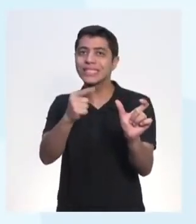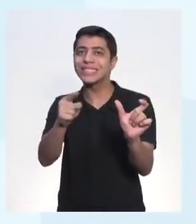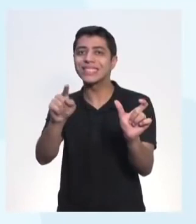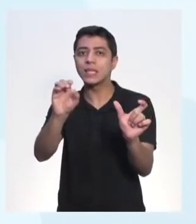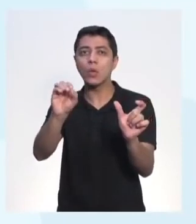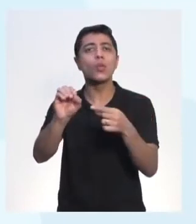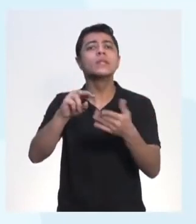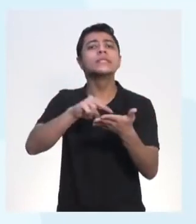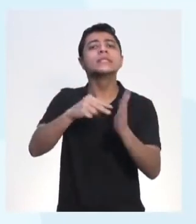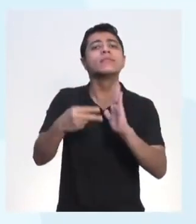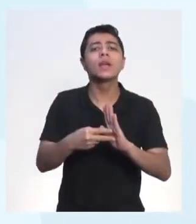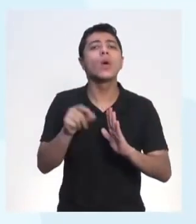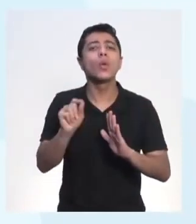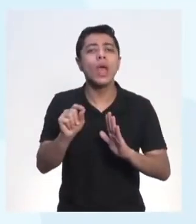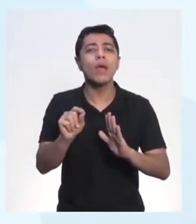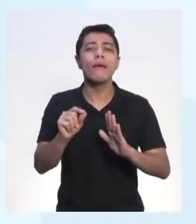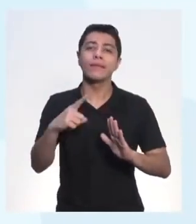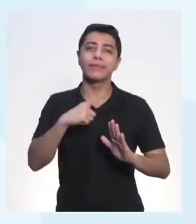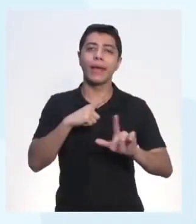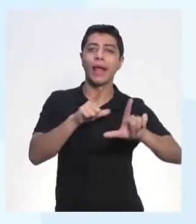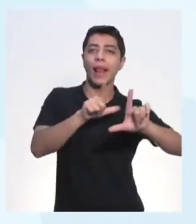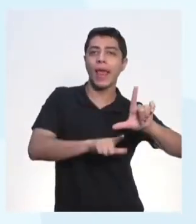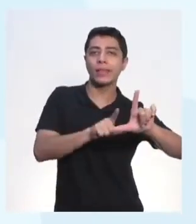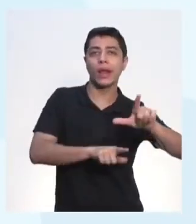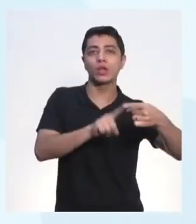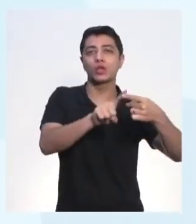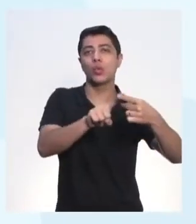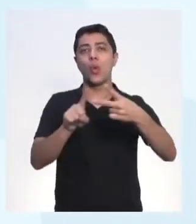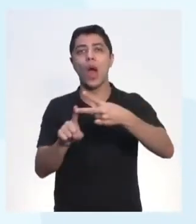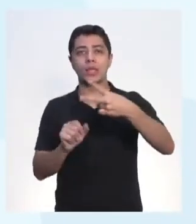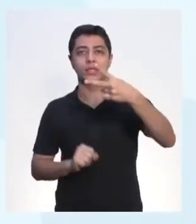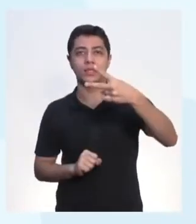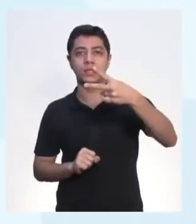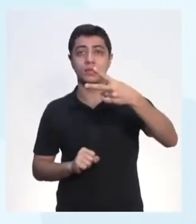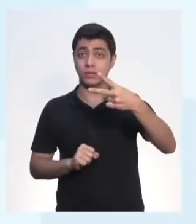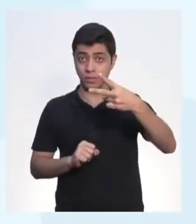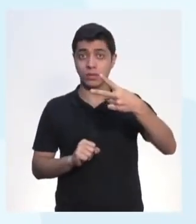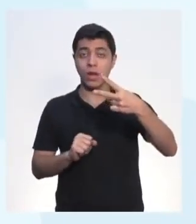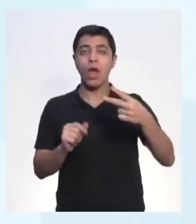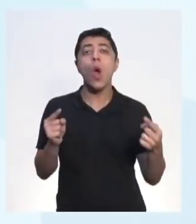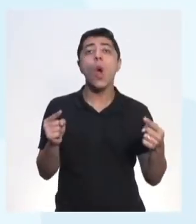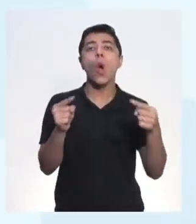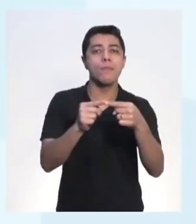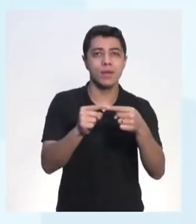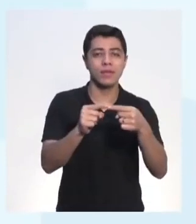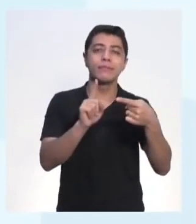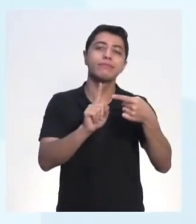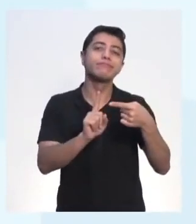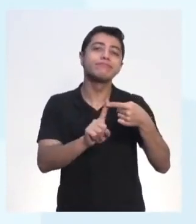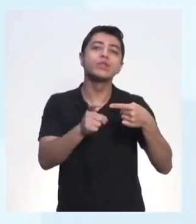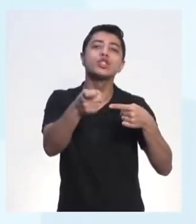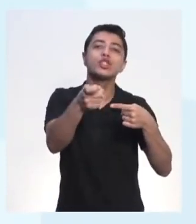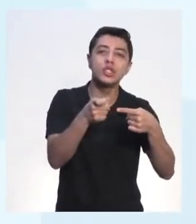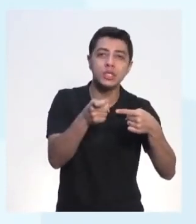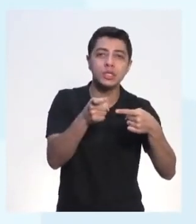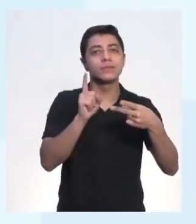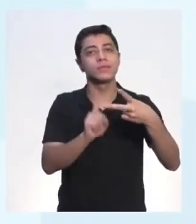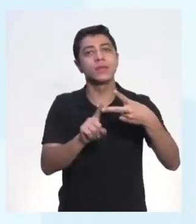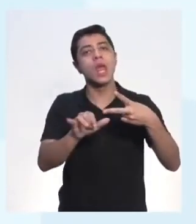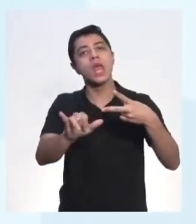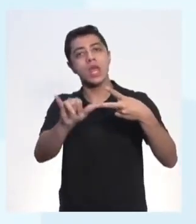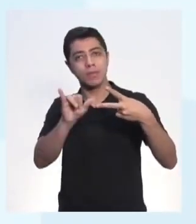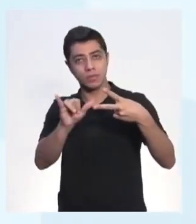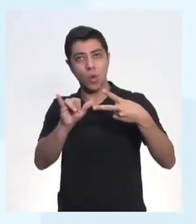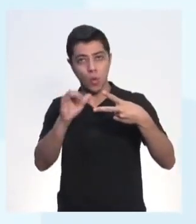duas grandezas, entre o x e o y. Então, para ser chamada de função exponencial, essa relação, uma das letras,